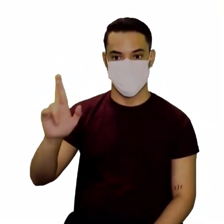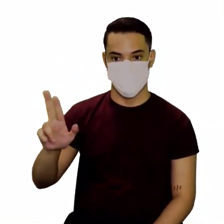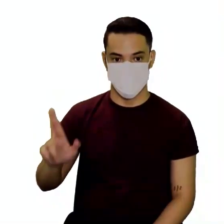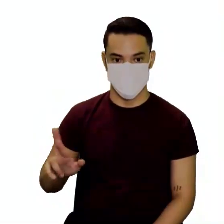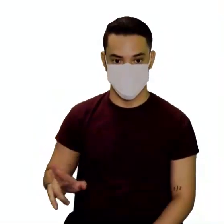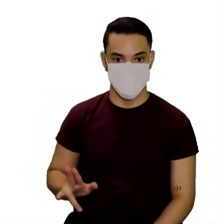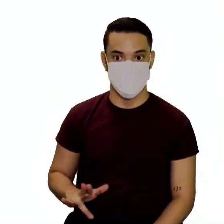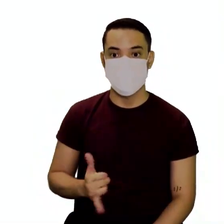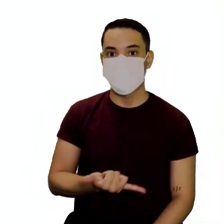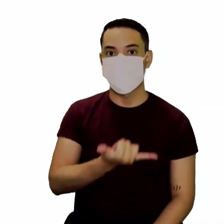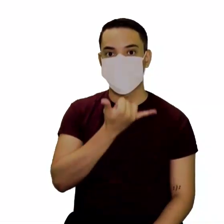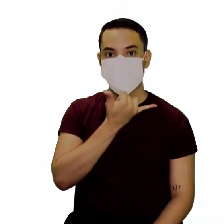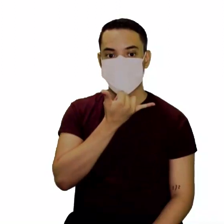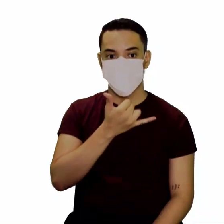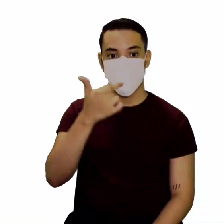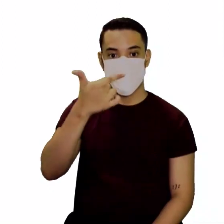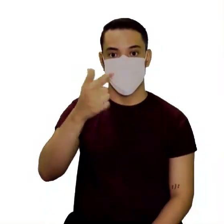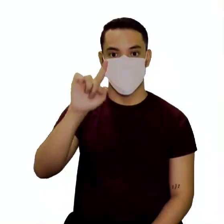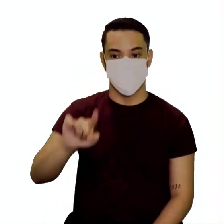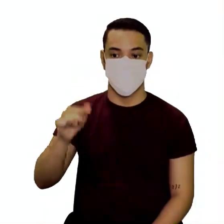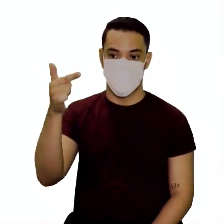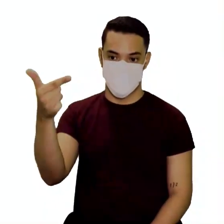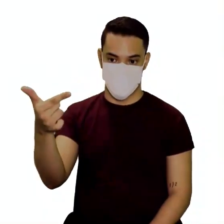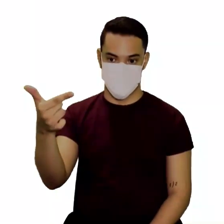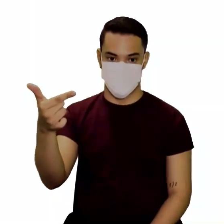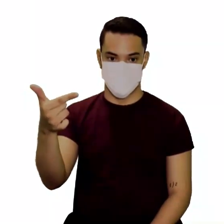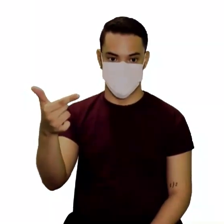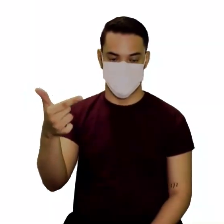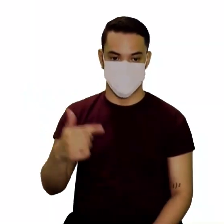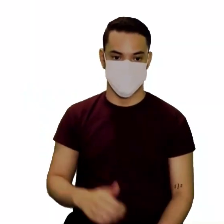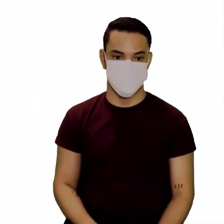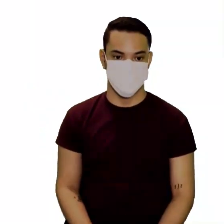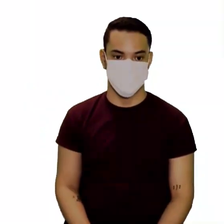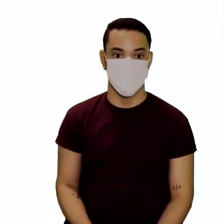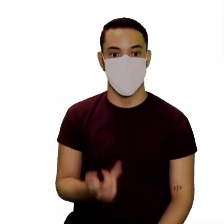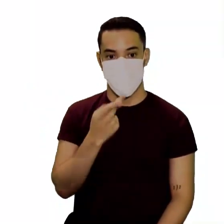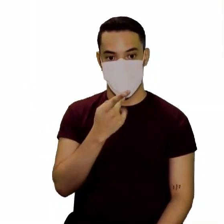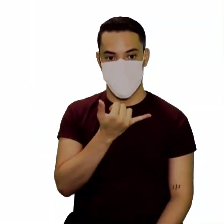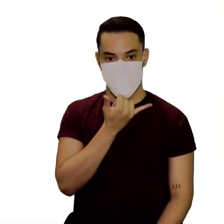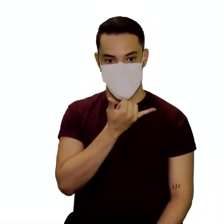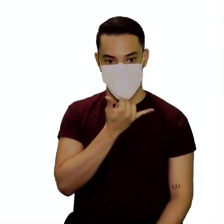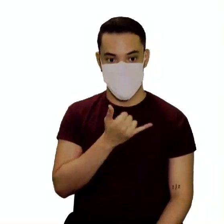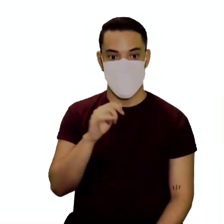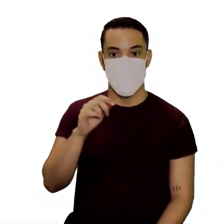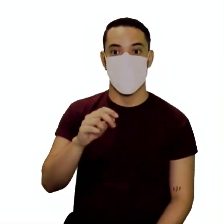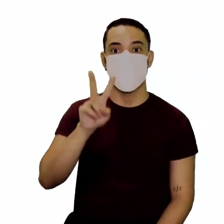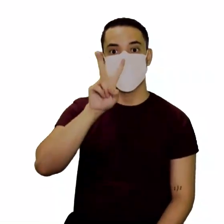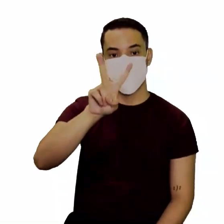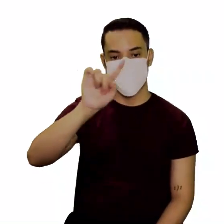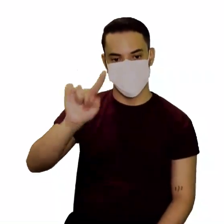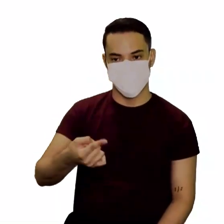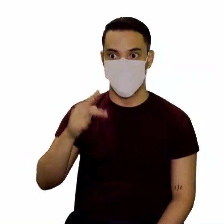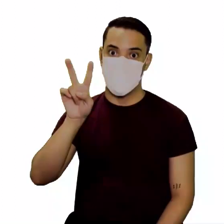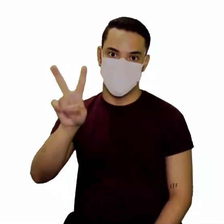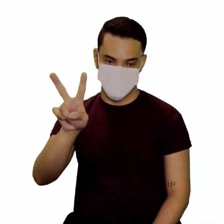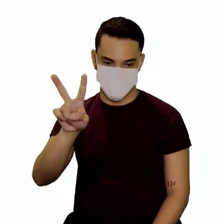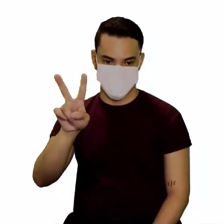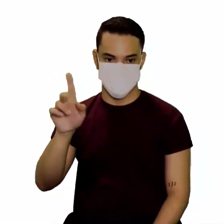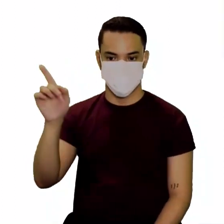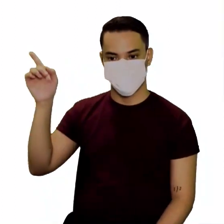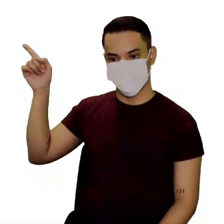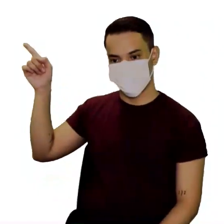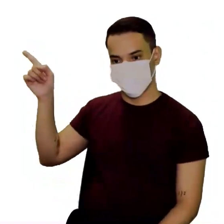2. 2,5, não, desculpa, 2,2. Olha errado, 2,2. 11 dividido para 5,